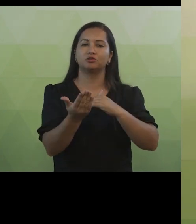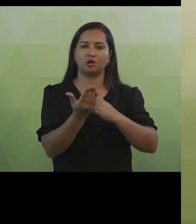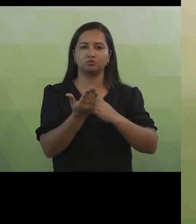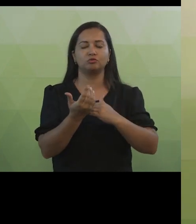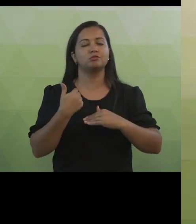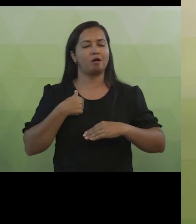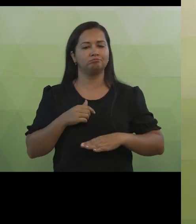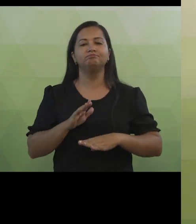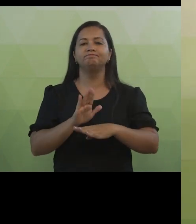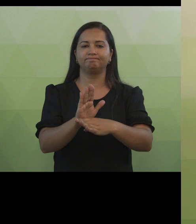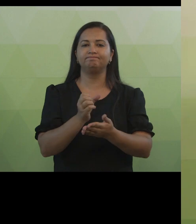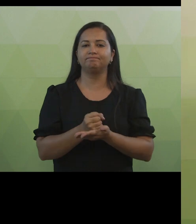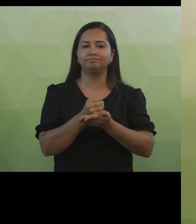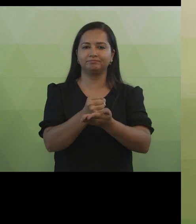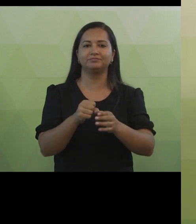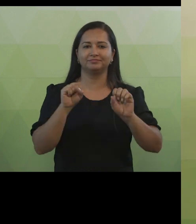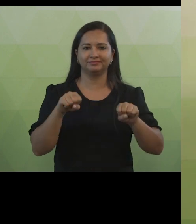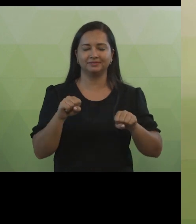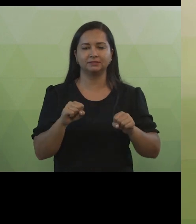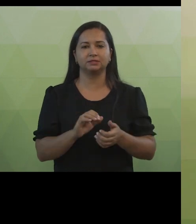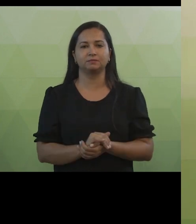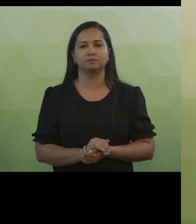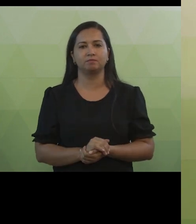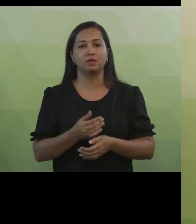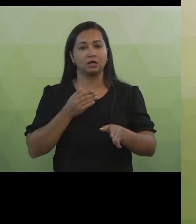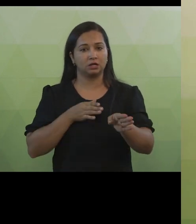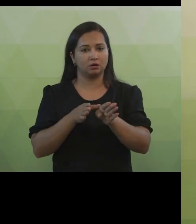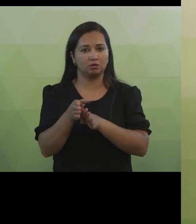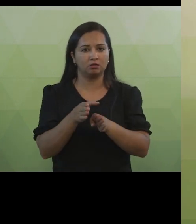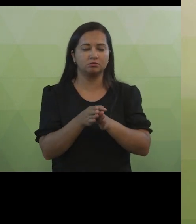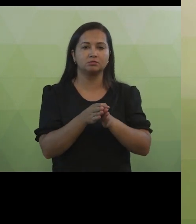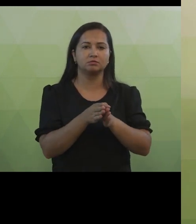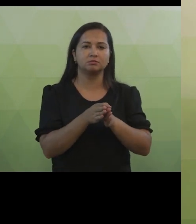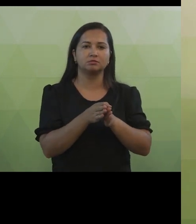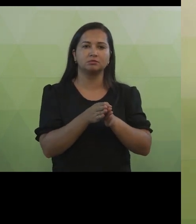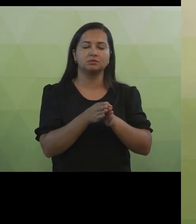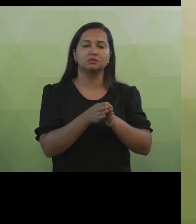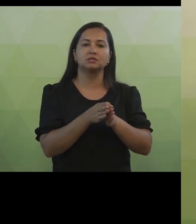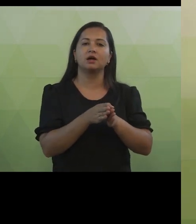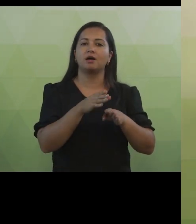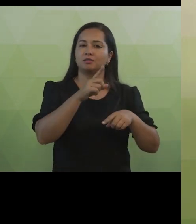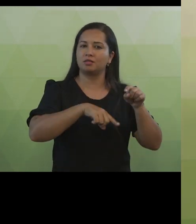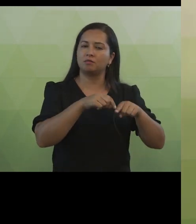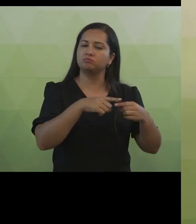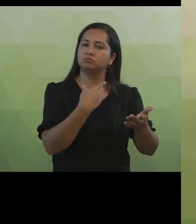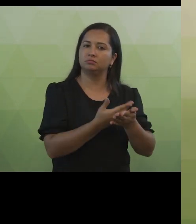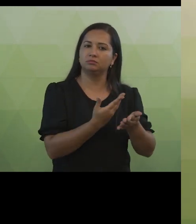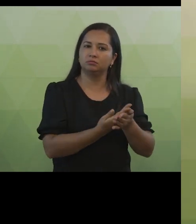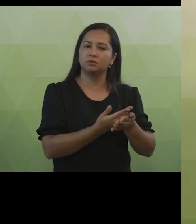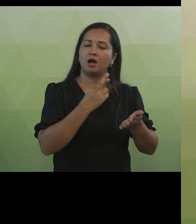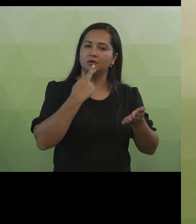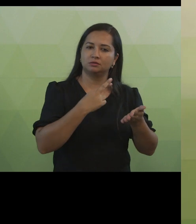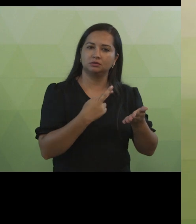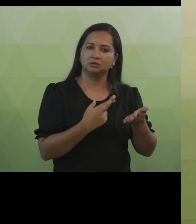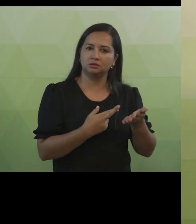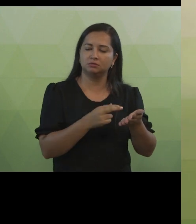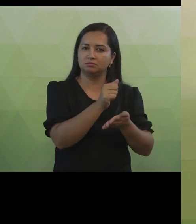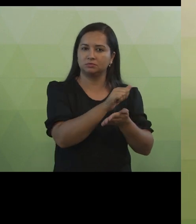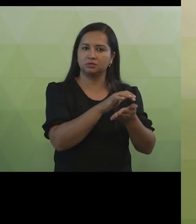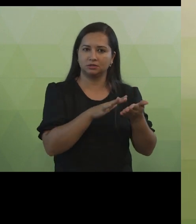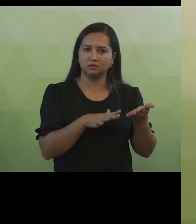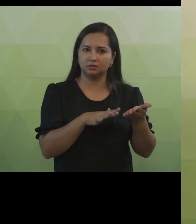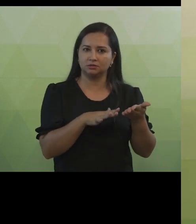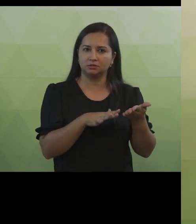daremos todo o suporte necessário. Oriento que estudem o caderno didático e dedique um tempo para resolver os